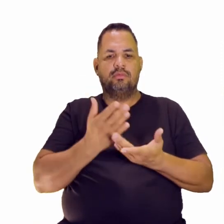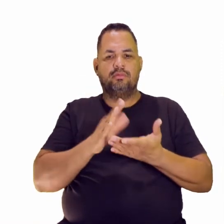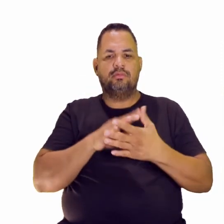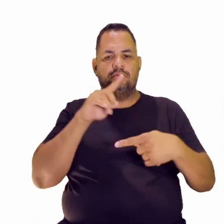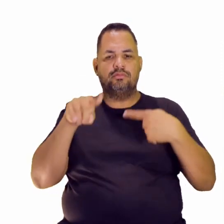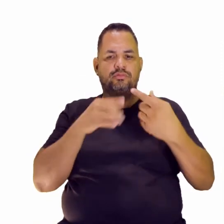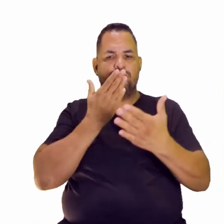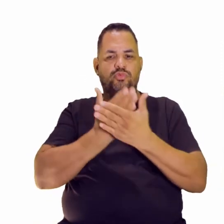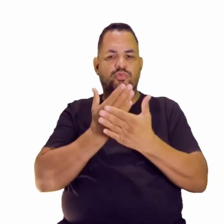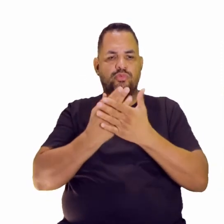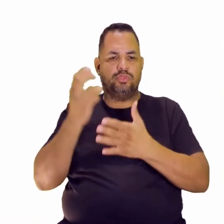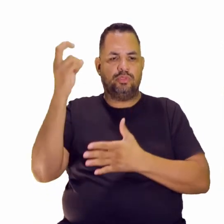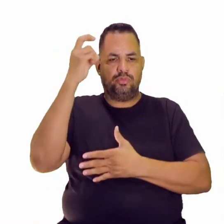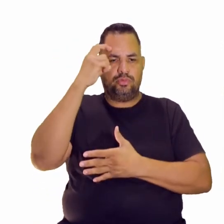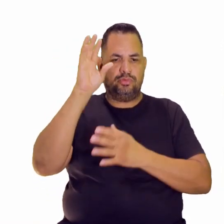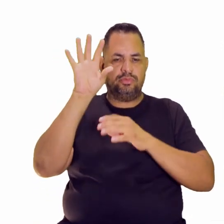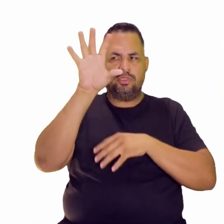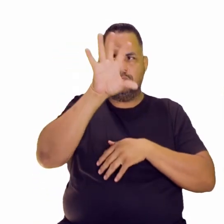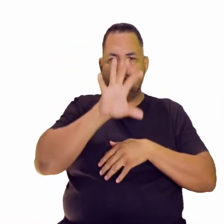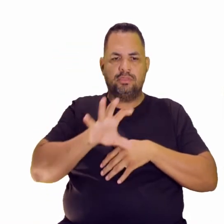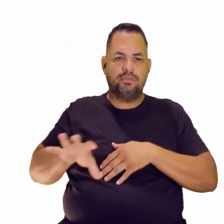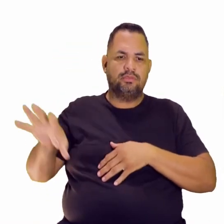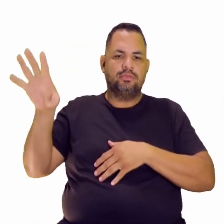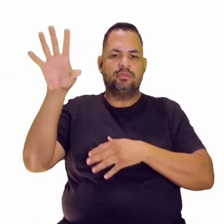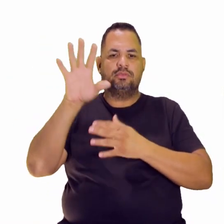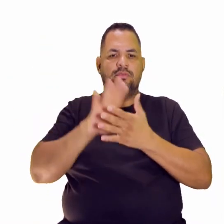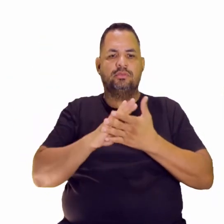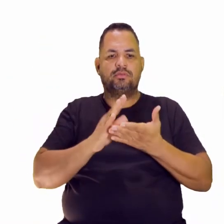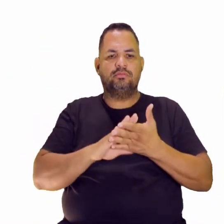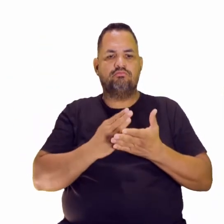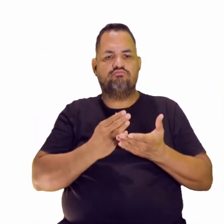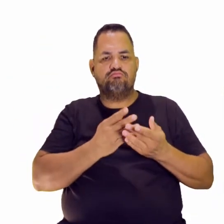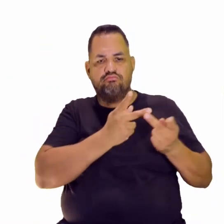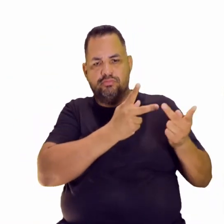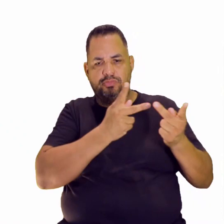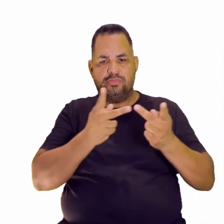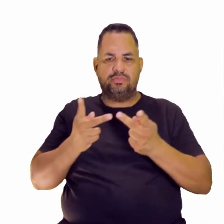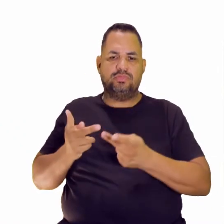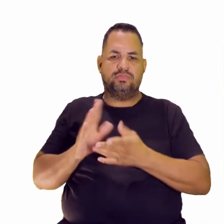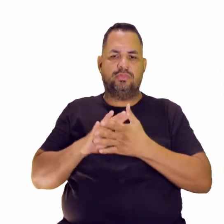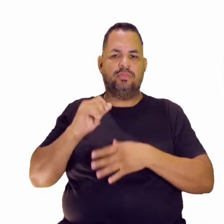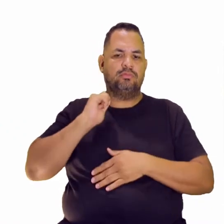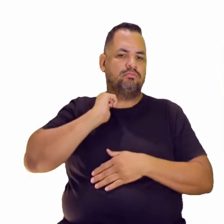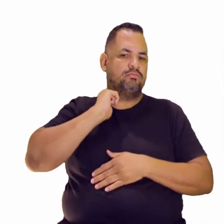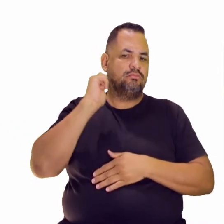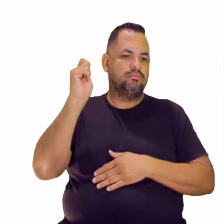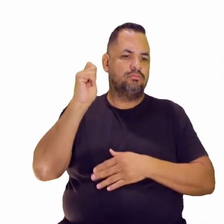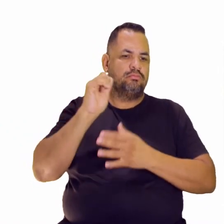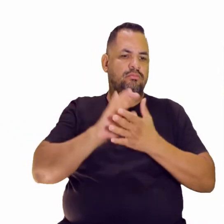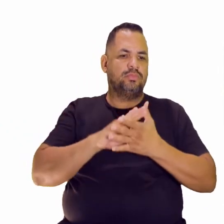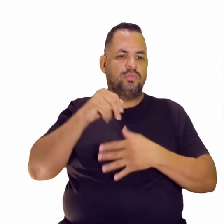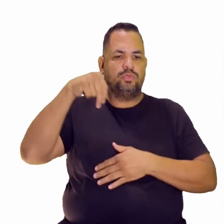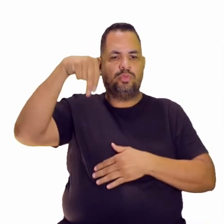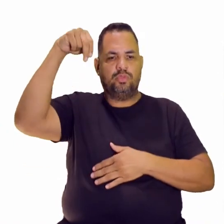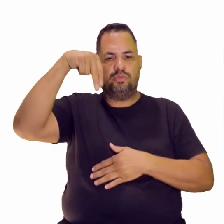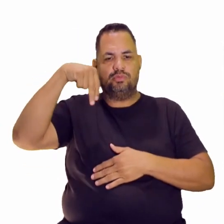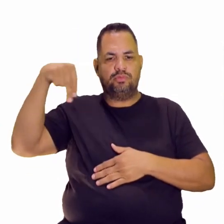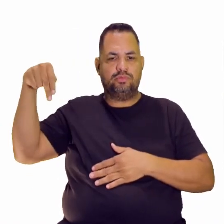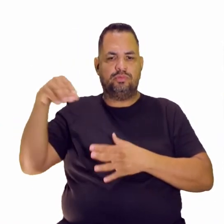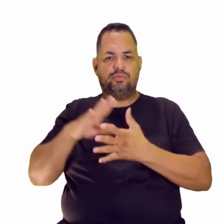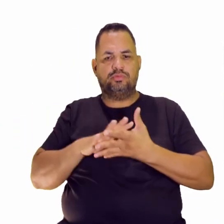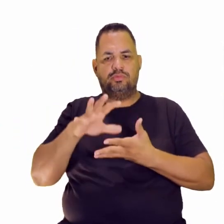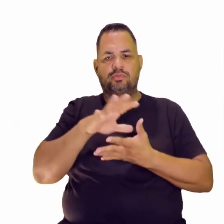Visitou cidades históricas de Minas, passou pelo norte e nordeste recolhendo informações como